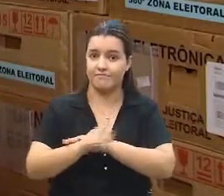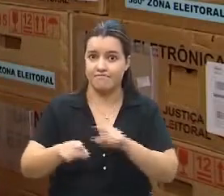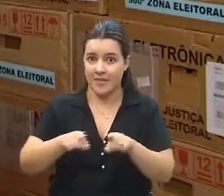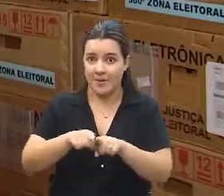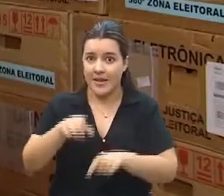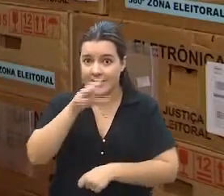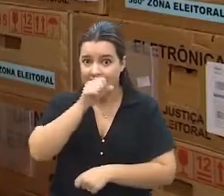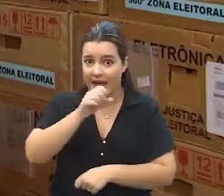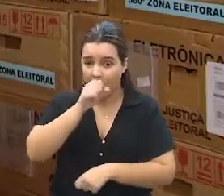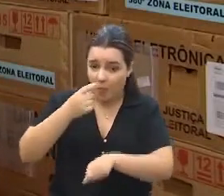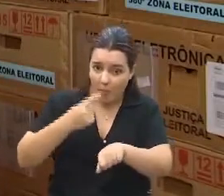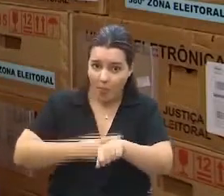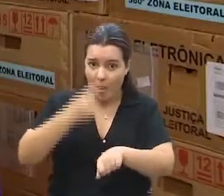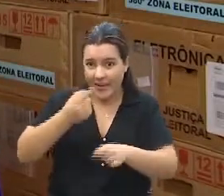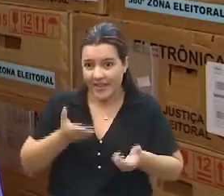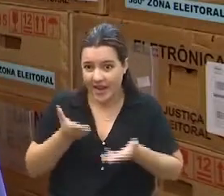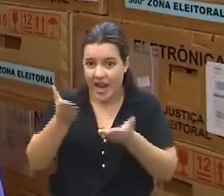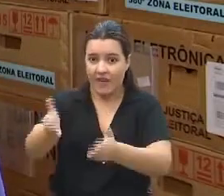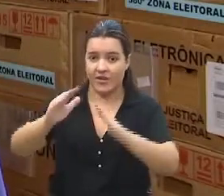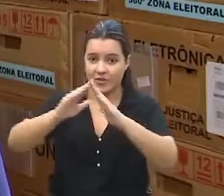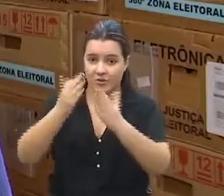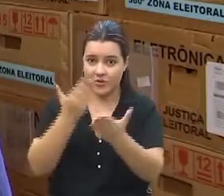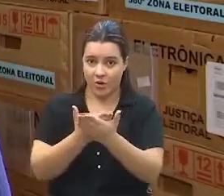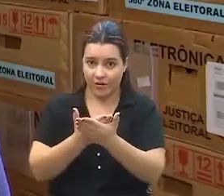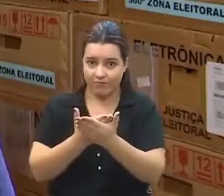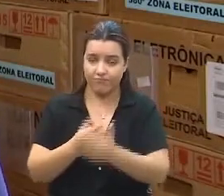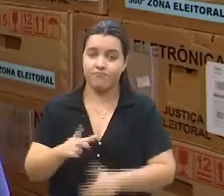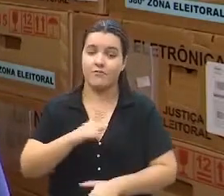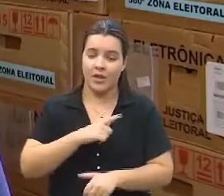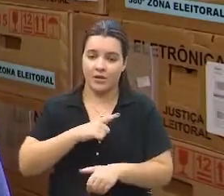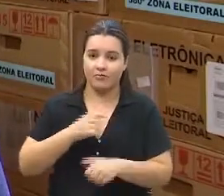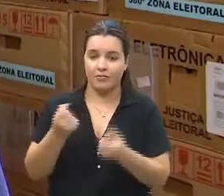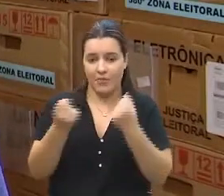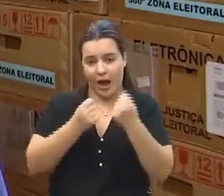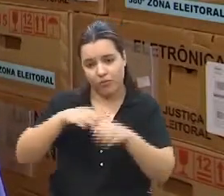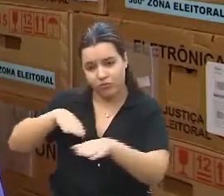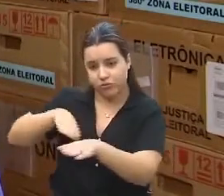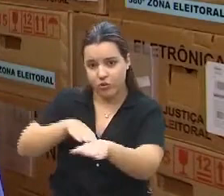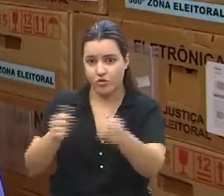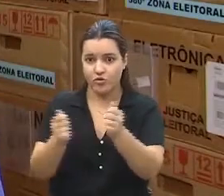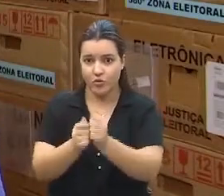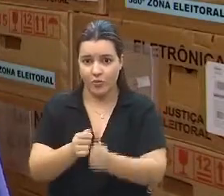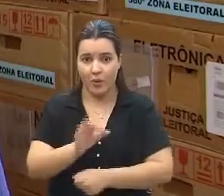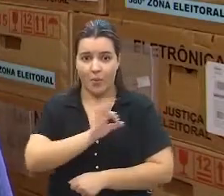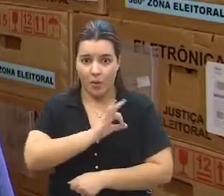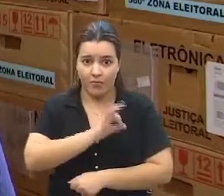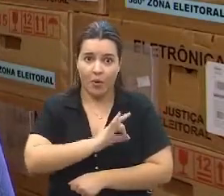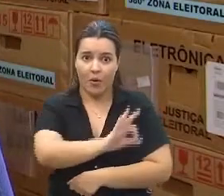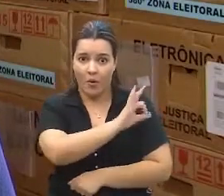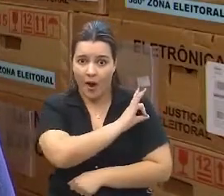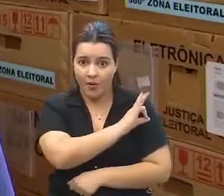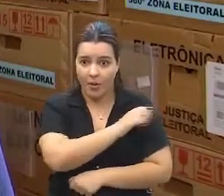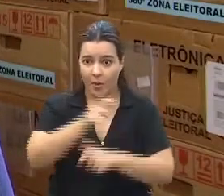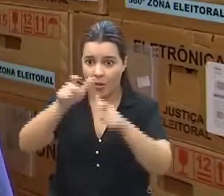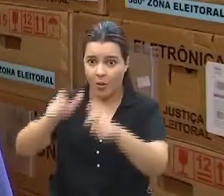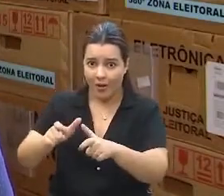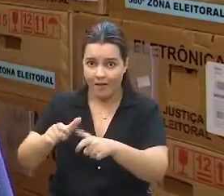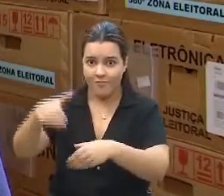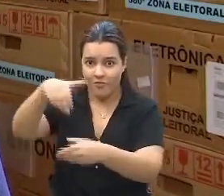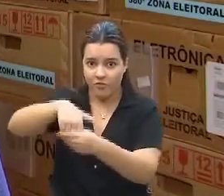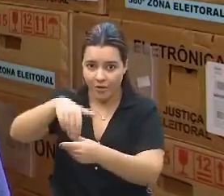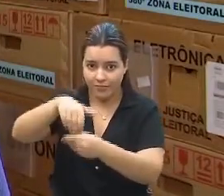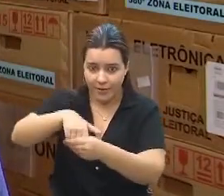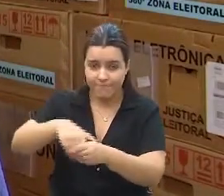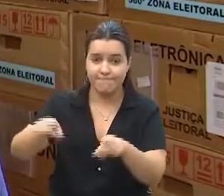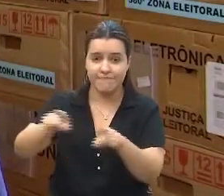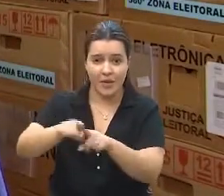no sábado, que é o momento que a gente leva as urnas escoltadas pela polícia ou pela Guarda Municipal até os locais de votação, elas